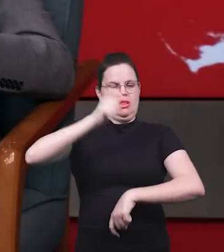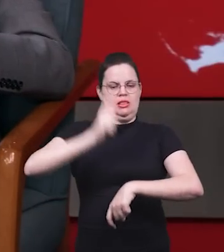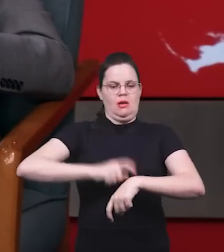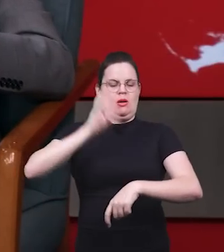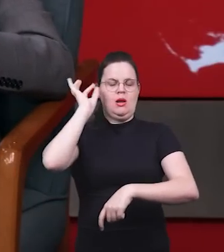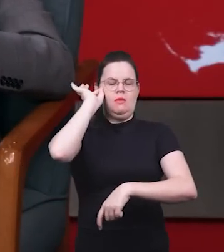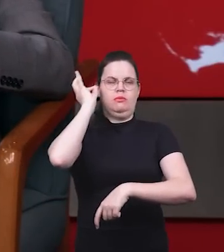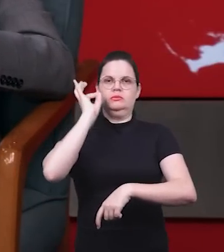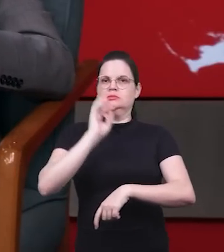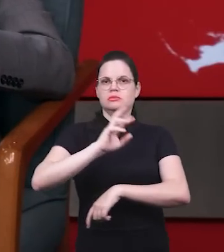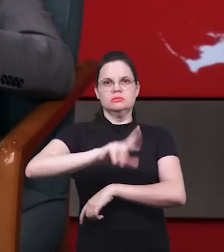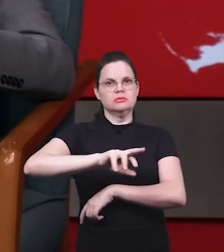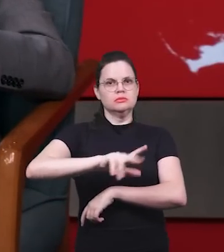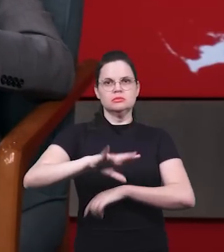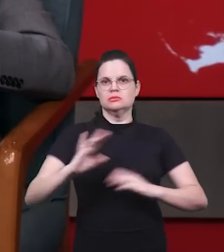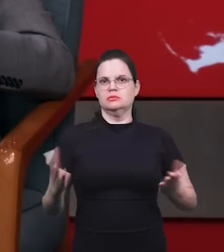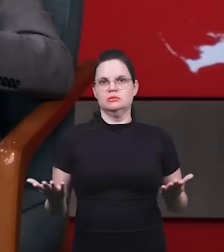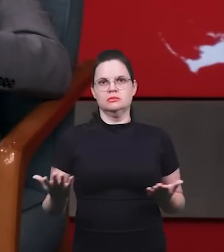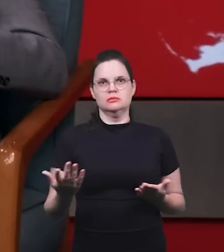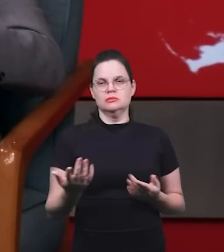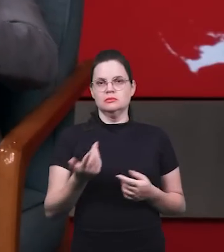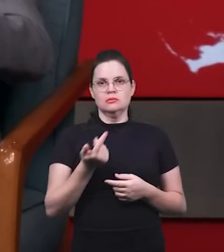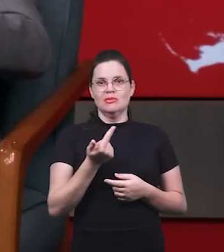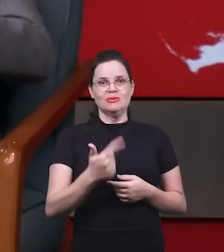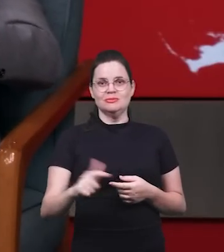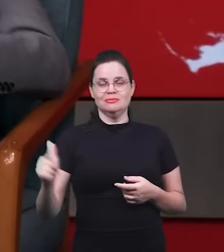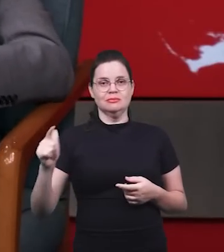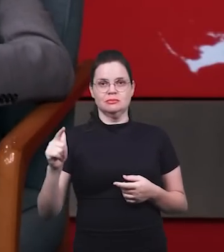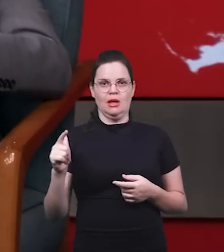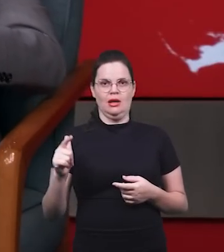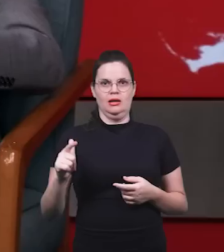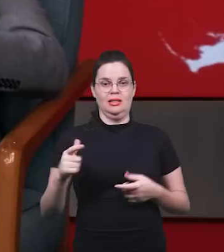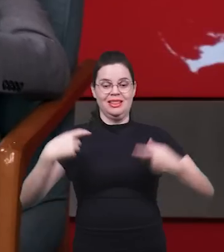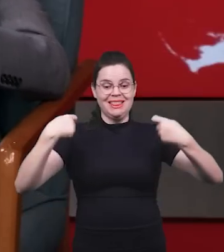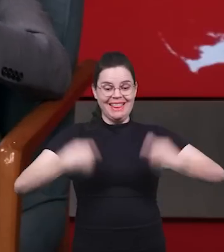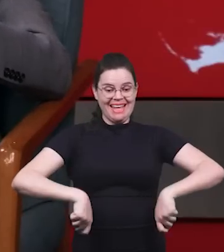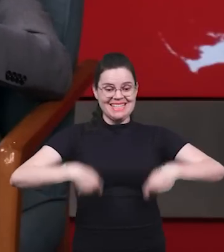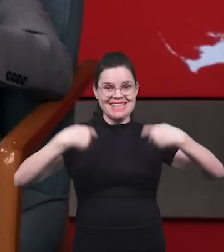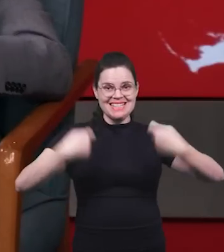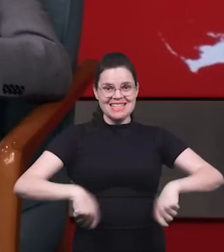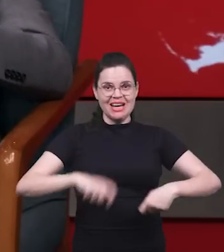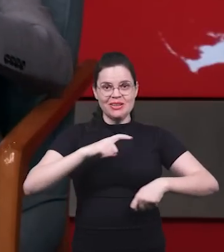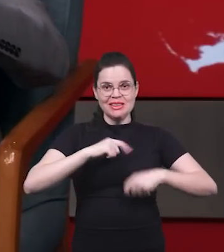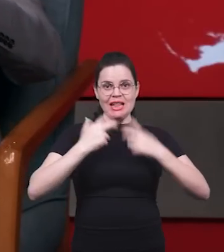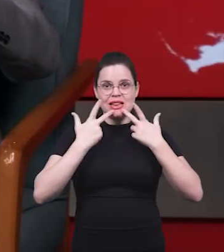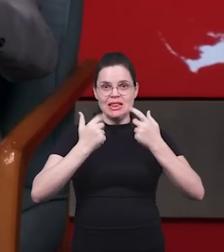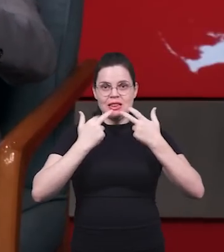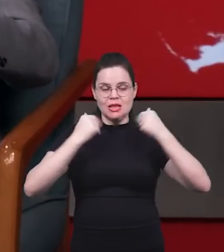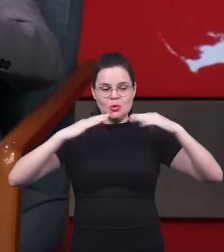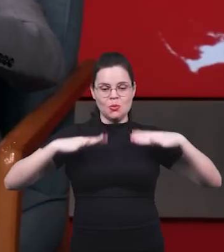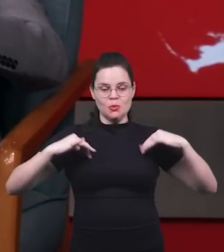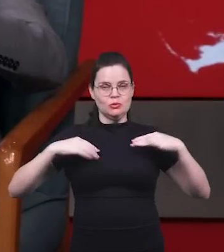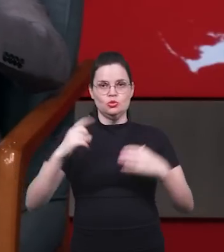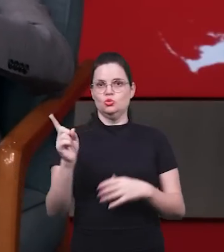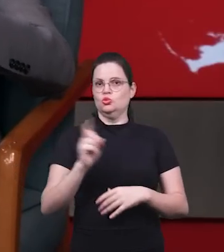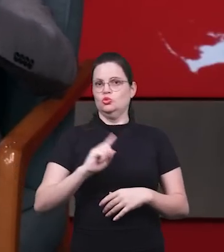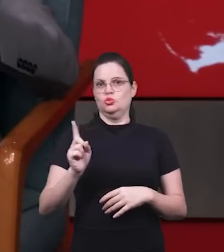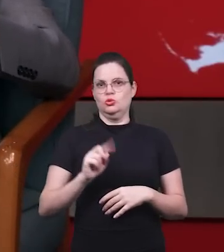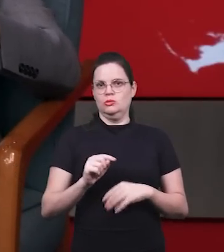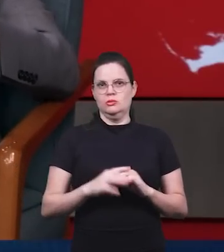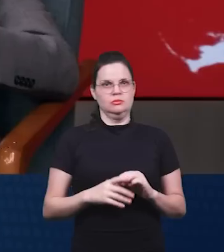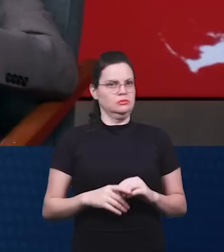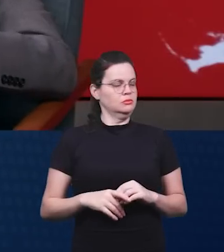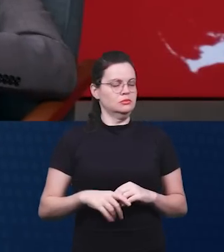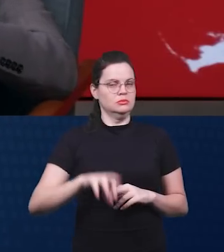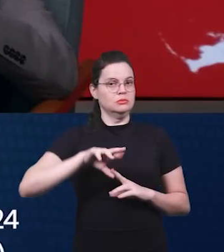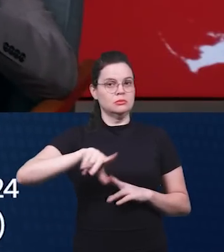não está em nenhuma, não há nenhuma clareza de que isso é necessário. Não, você só é batizado com o Espírito